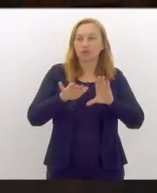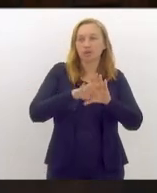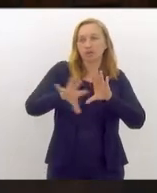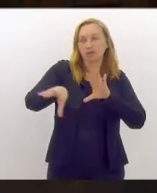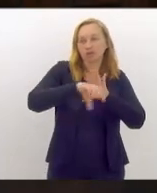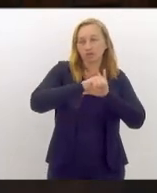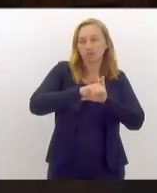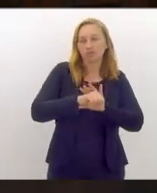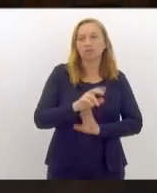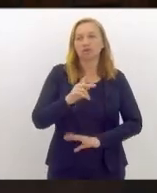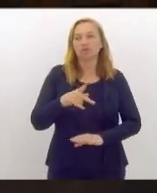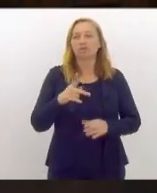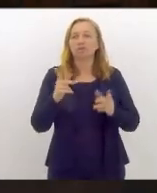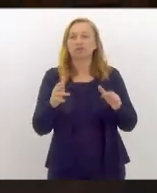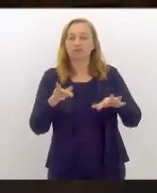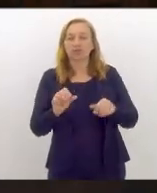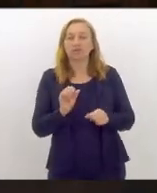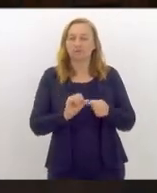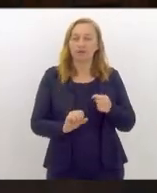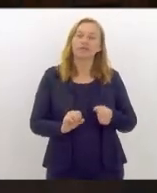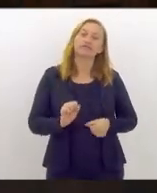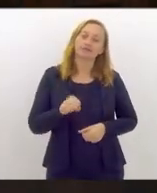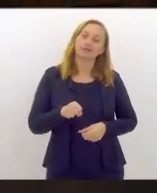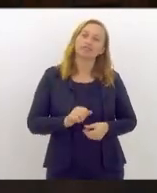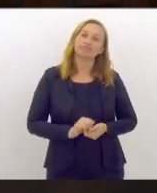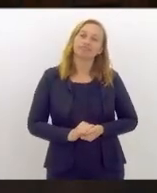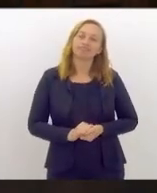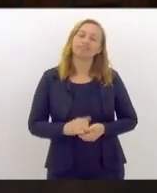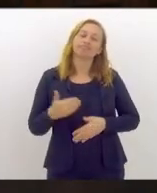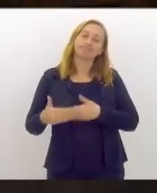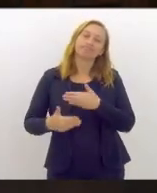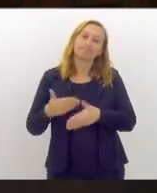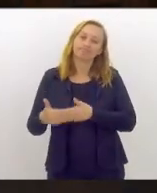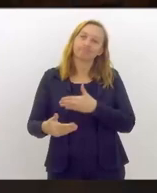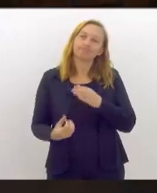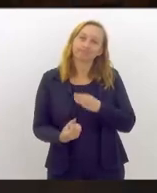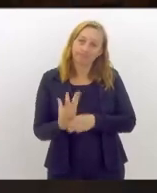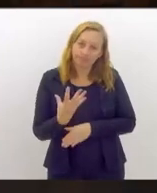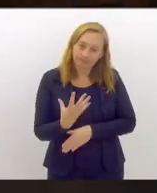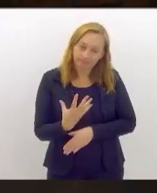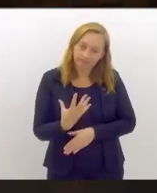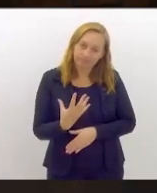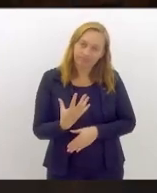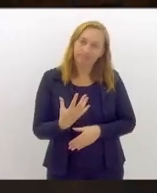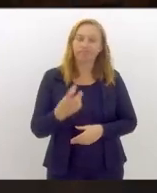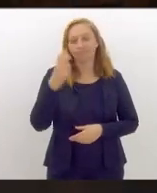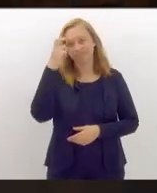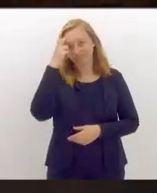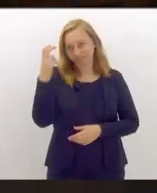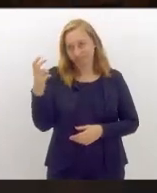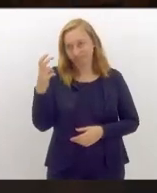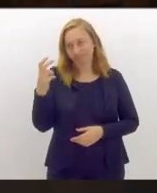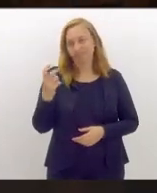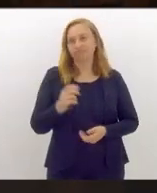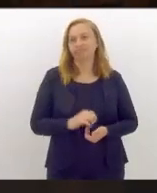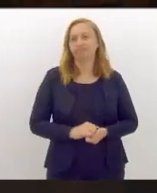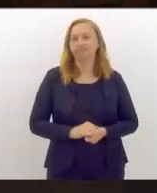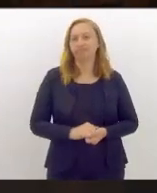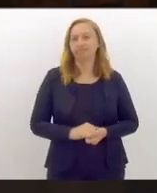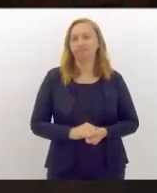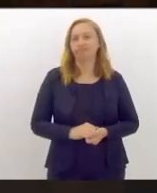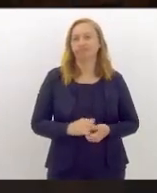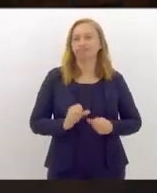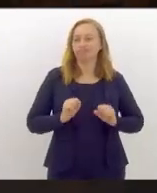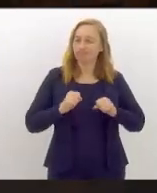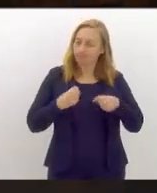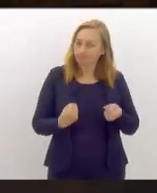que é isso que faz a diferença no processo criativo nos processos da cultura quando essa obsessão